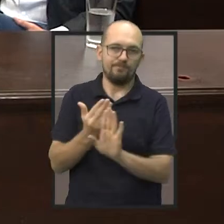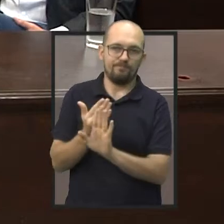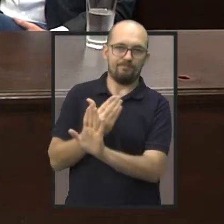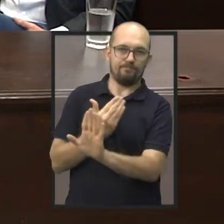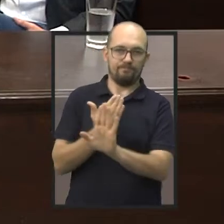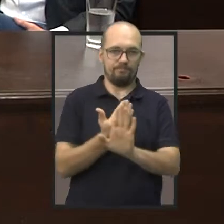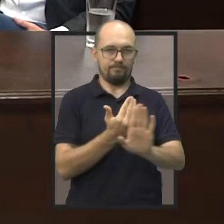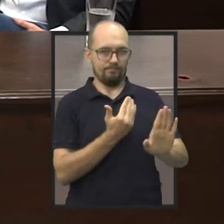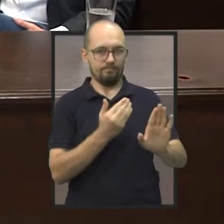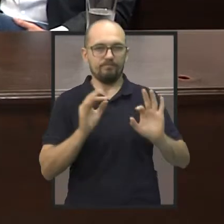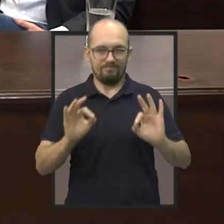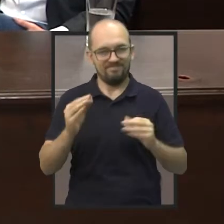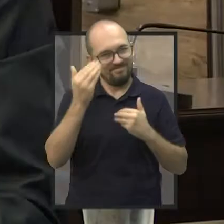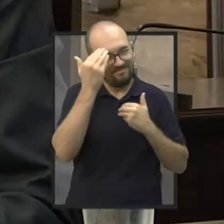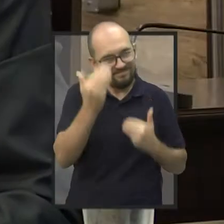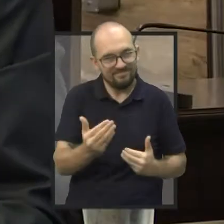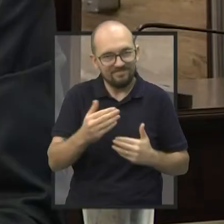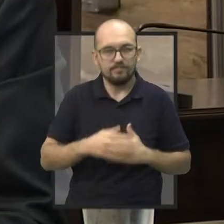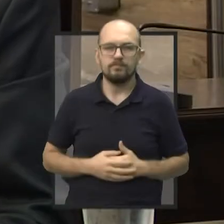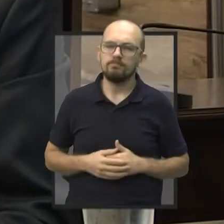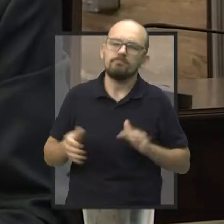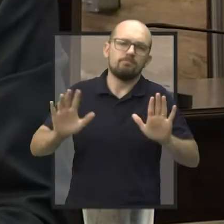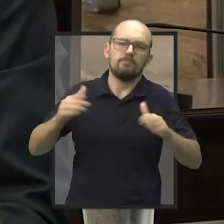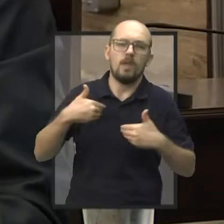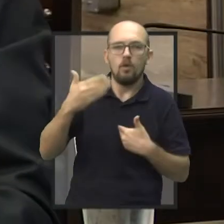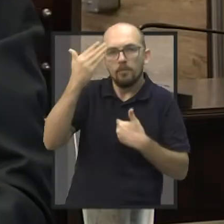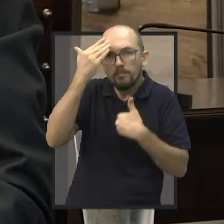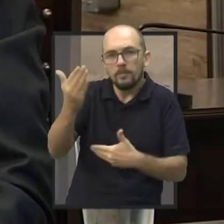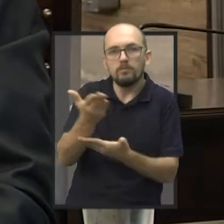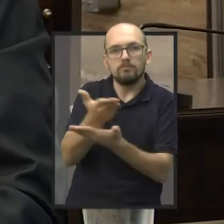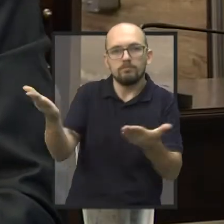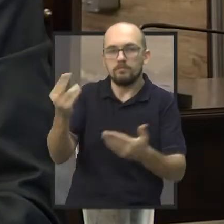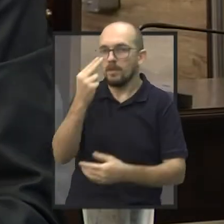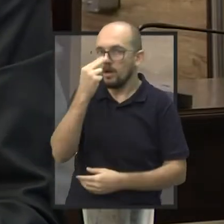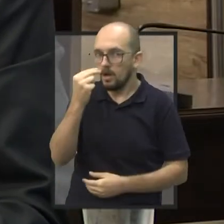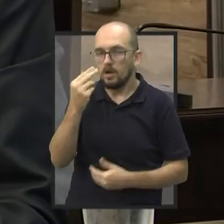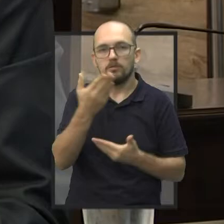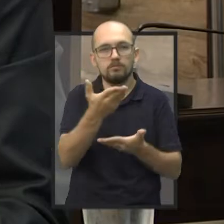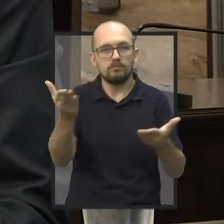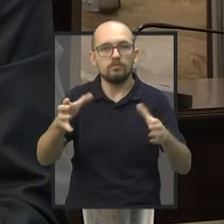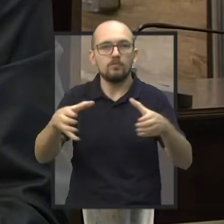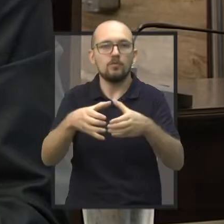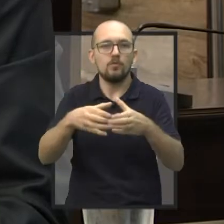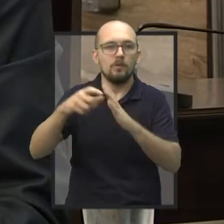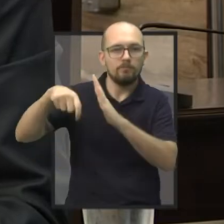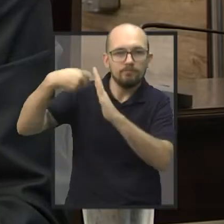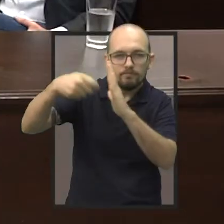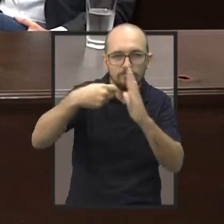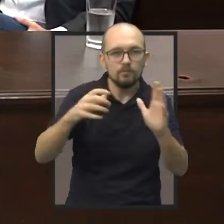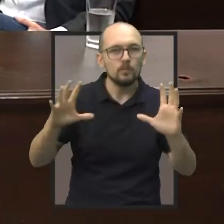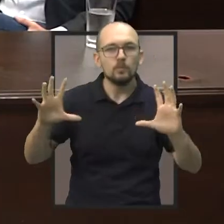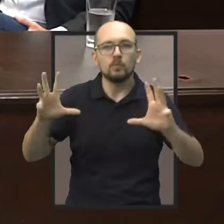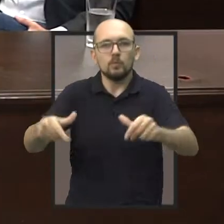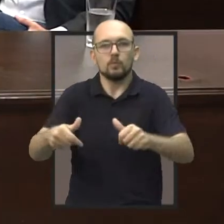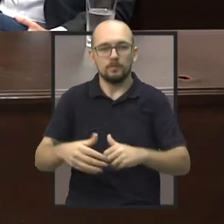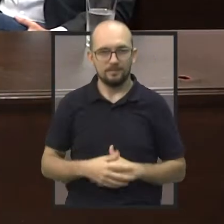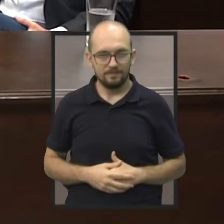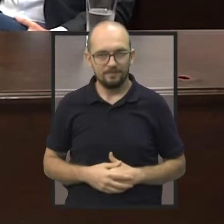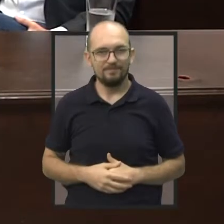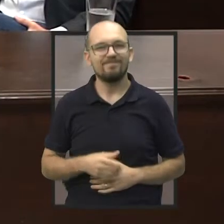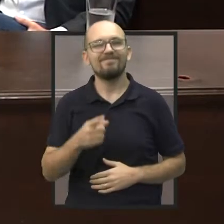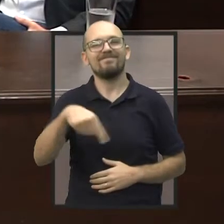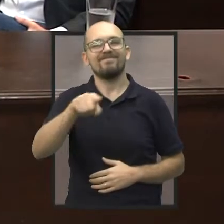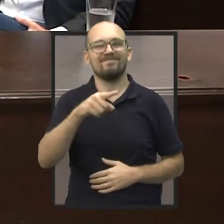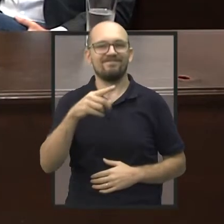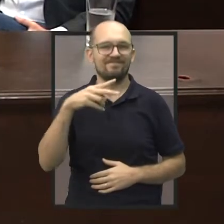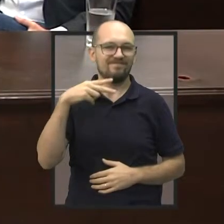sua presença aqui conosco. Eu que agradeço, Ângela. É um prazer estar aqui mais uma vez com você, Carlinhos e toda a equipe da TV Câmara. Esse é um cenário que os vereadores